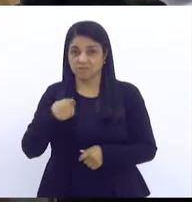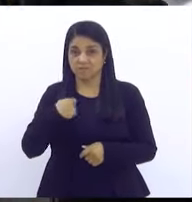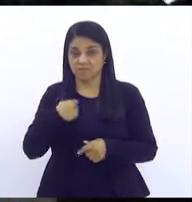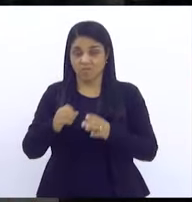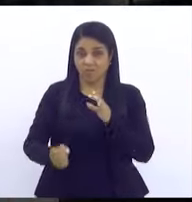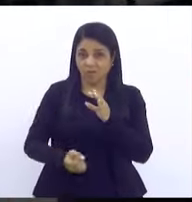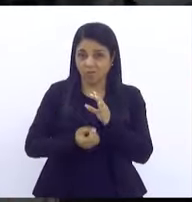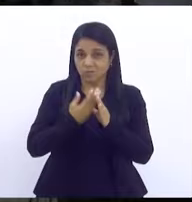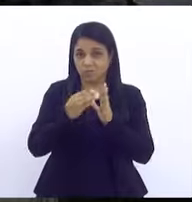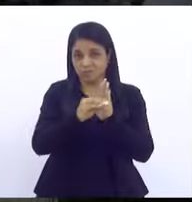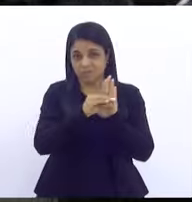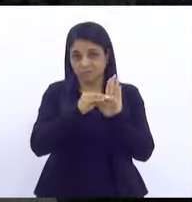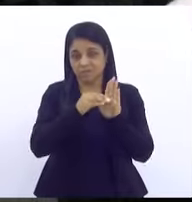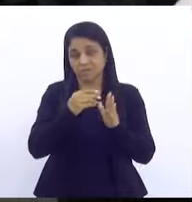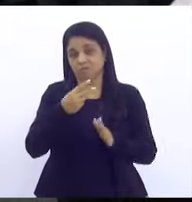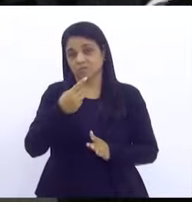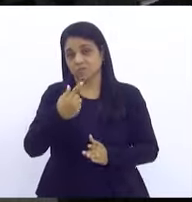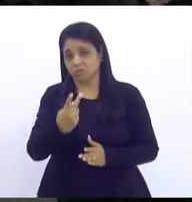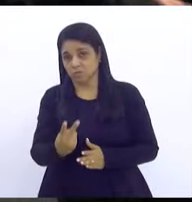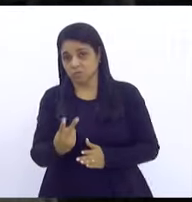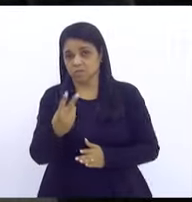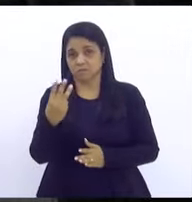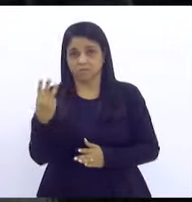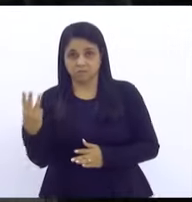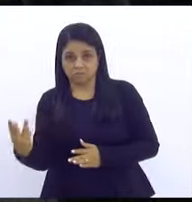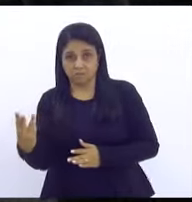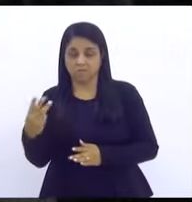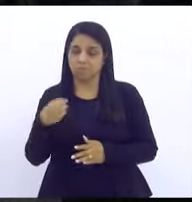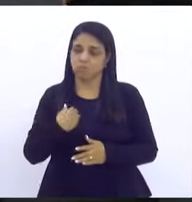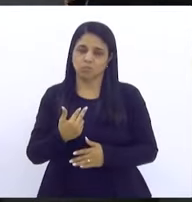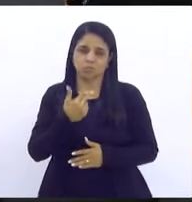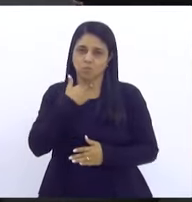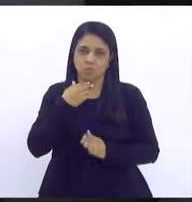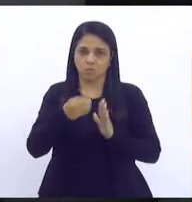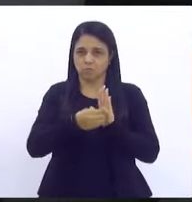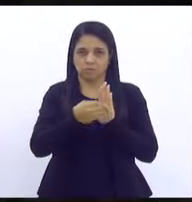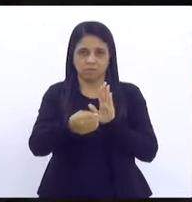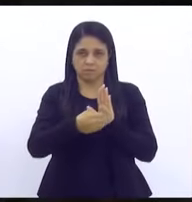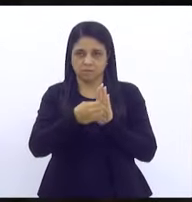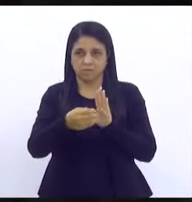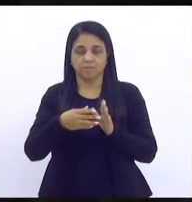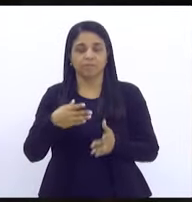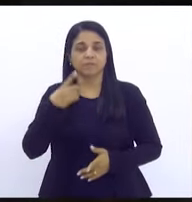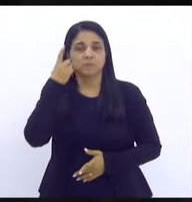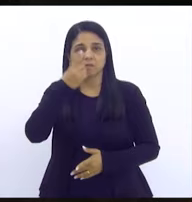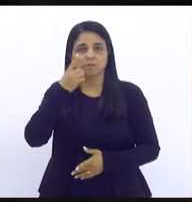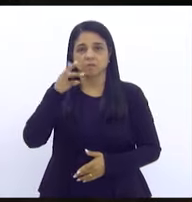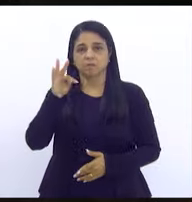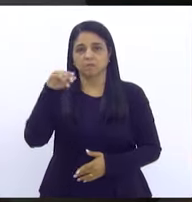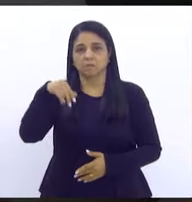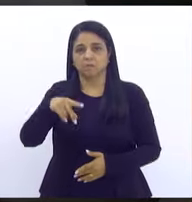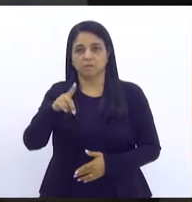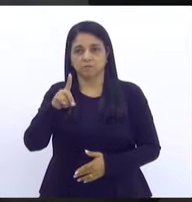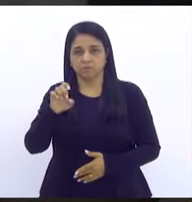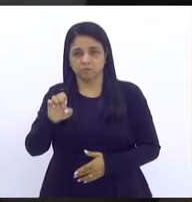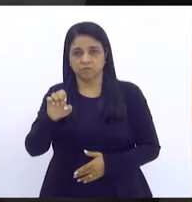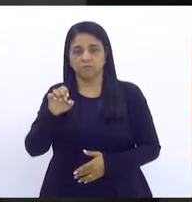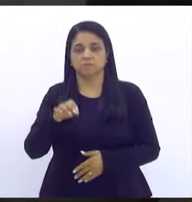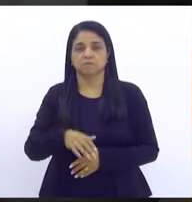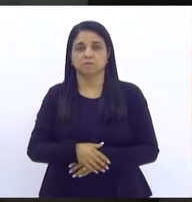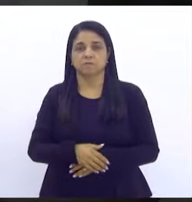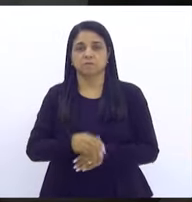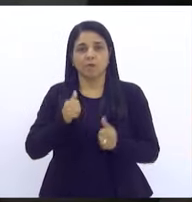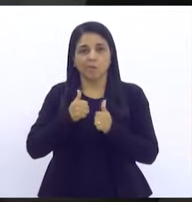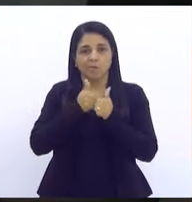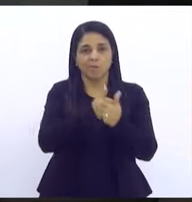emendas 2 e 3. Não posso dar parecer. Deputado Tande Vieira.